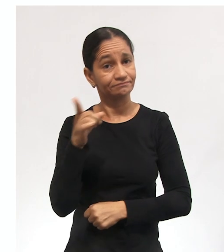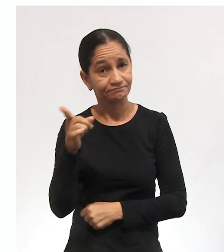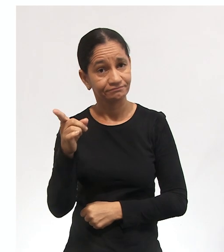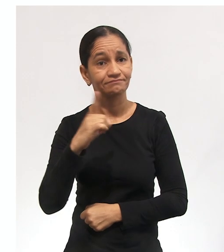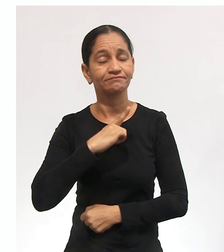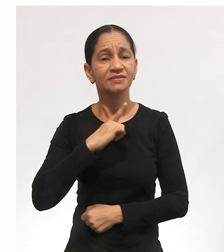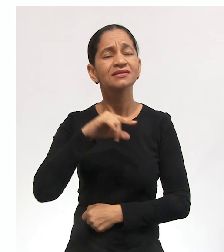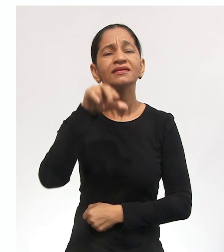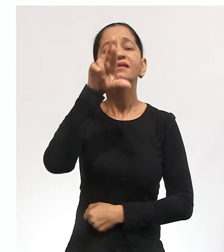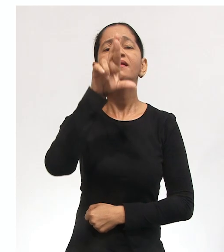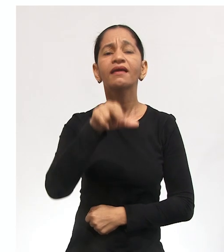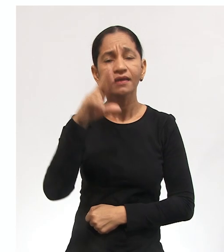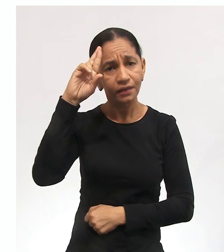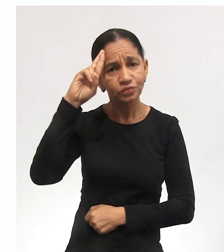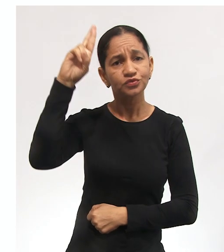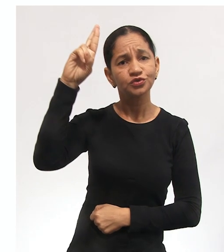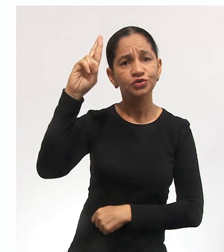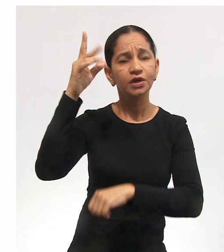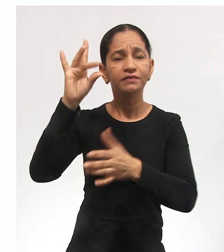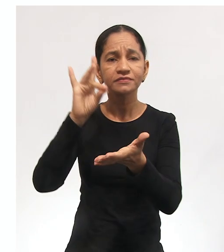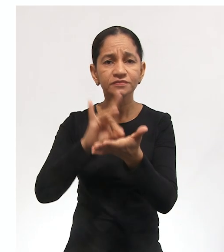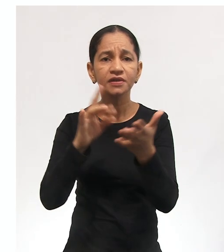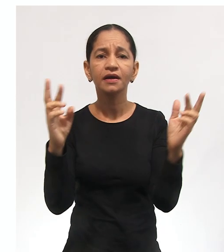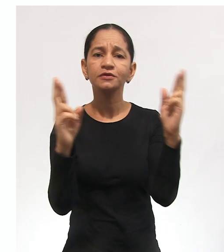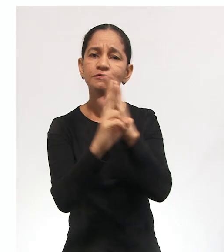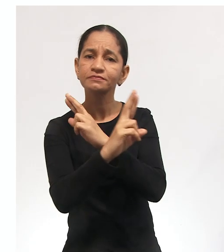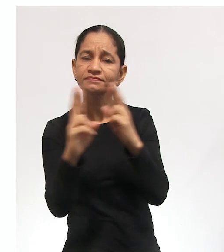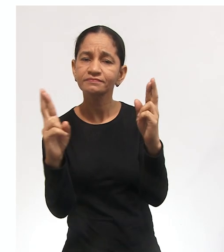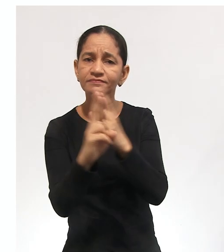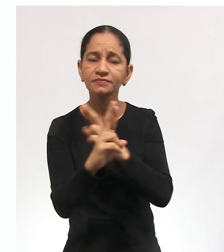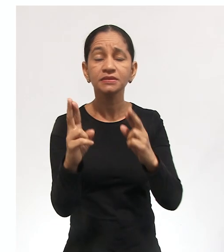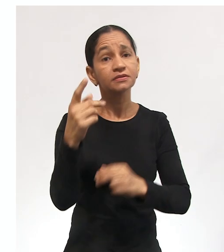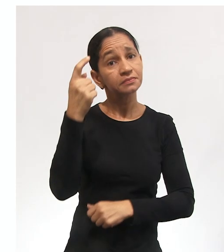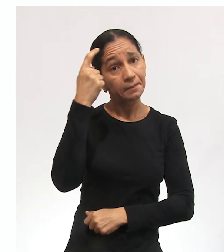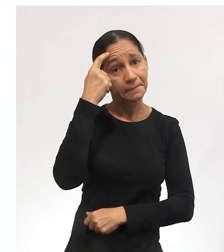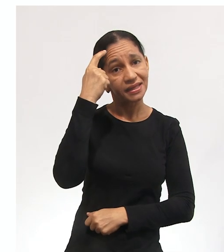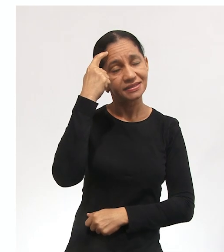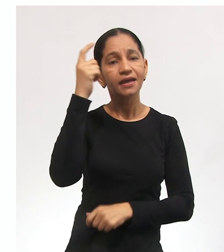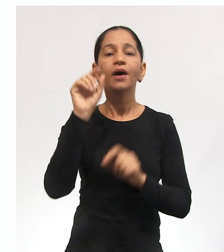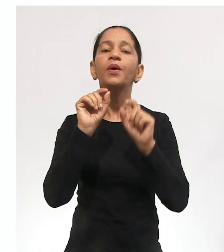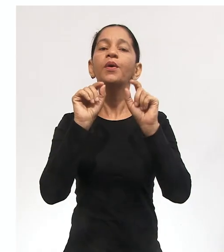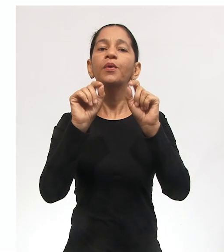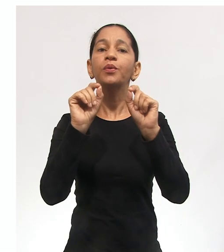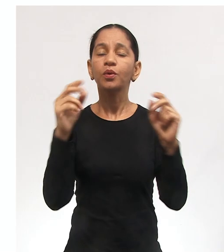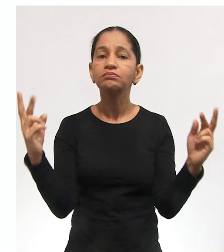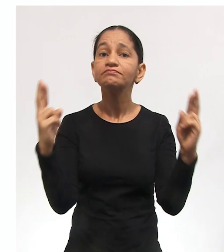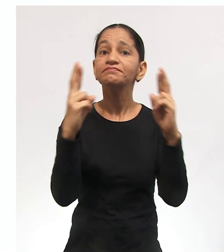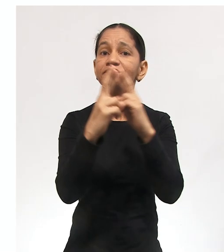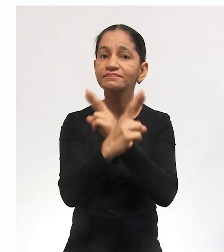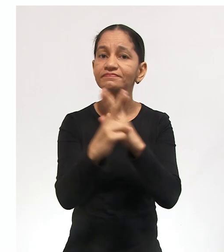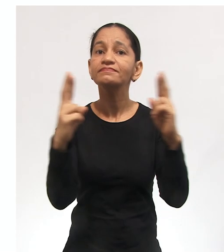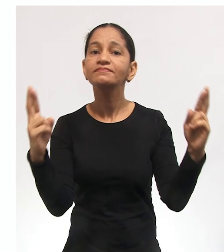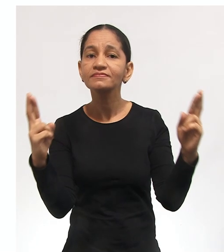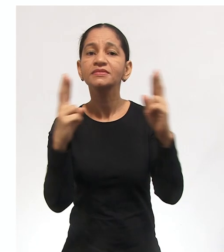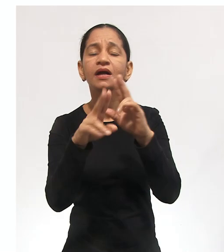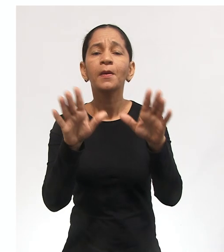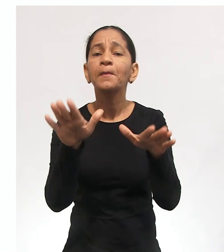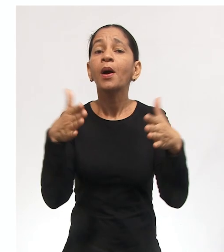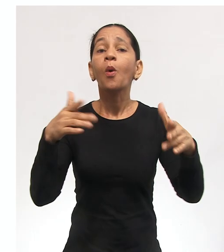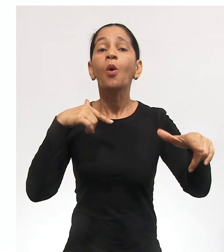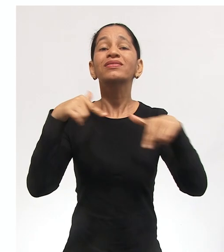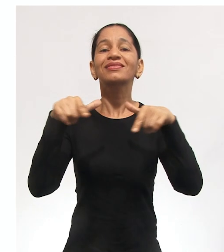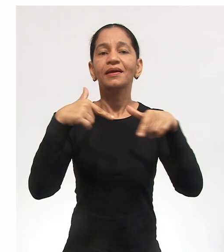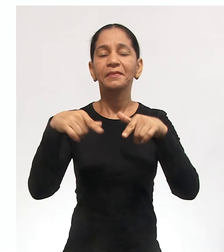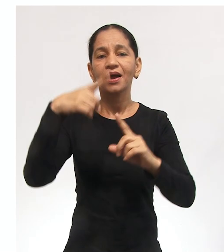quem é o empregador naquela relação, a gente precisa olhar, na verdade, para a relação, olhar para o